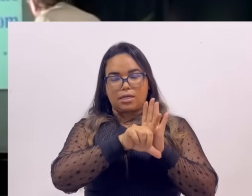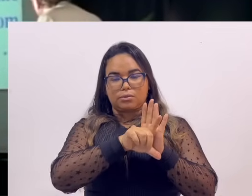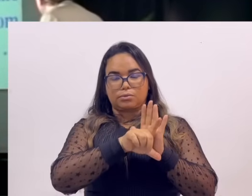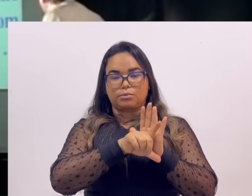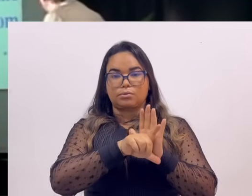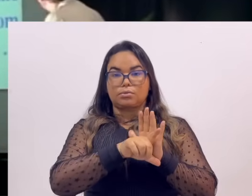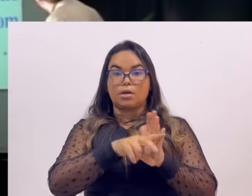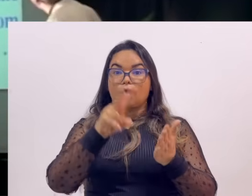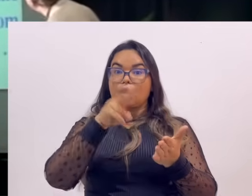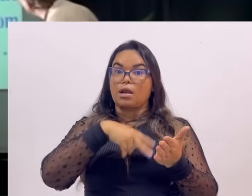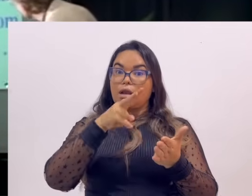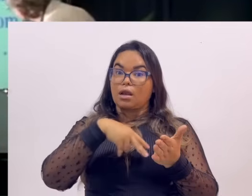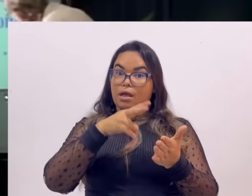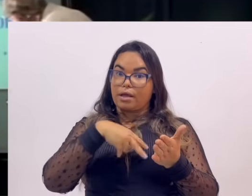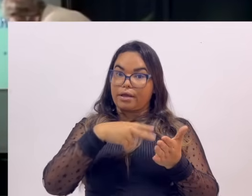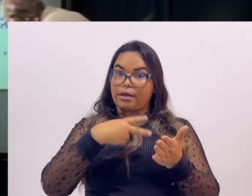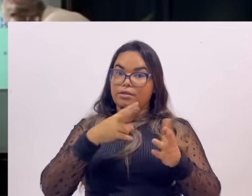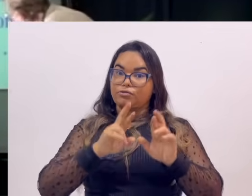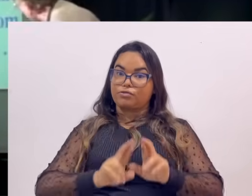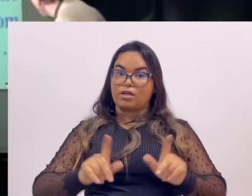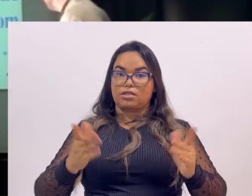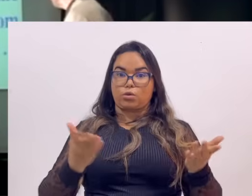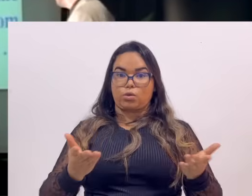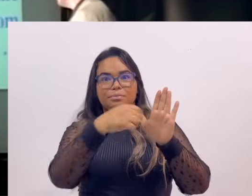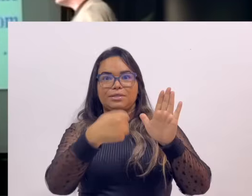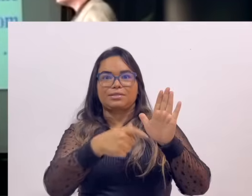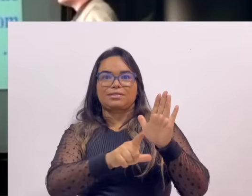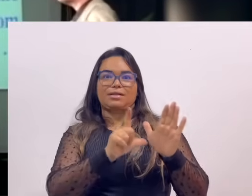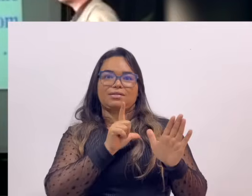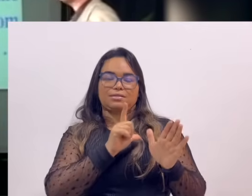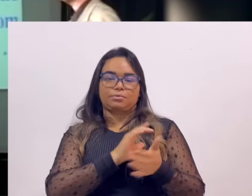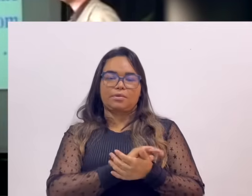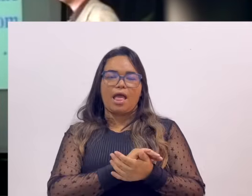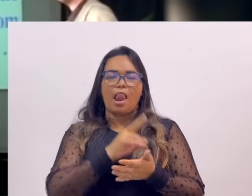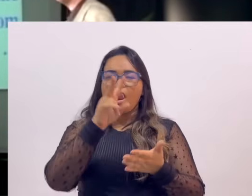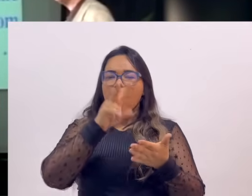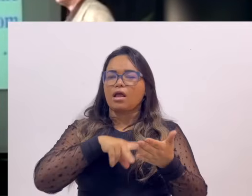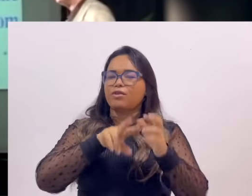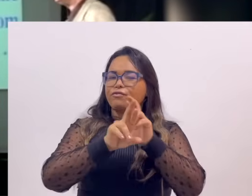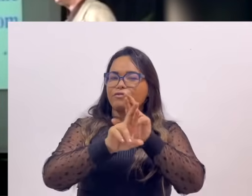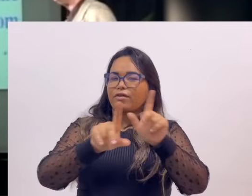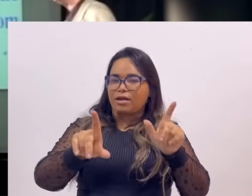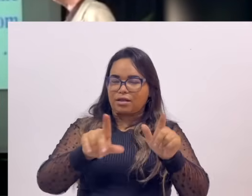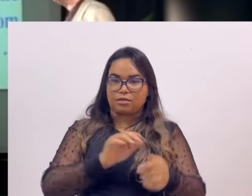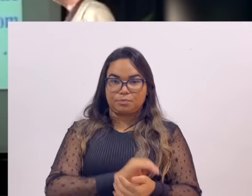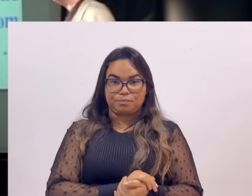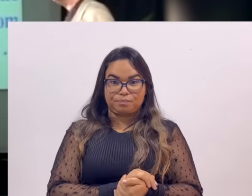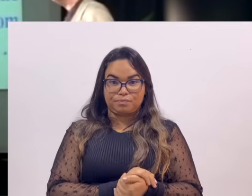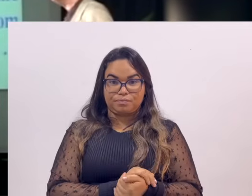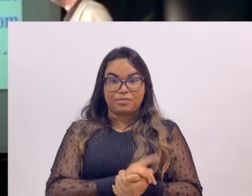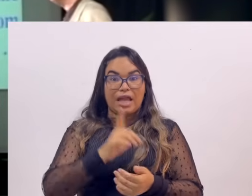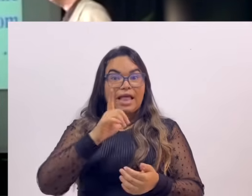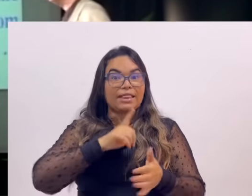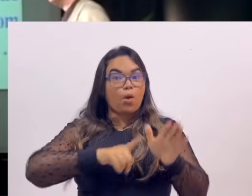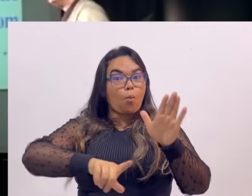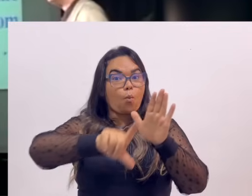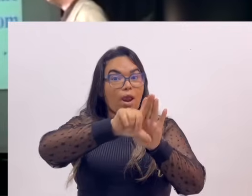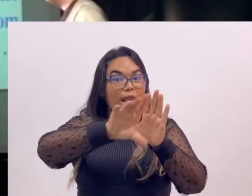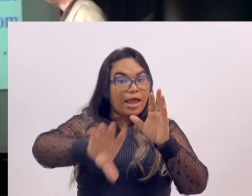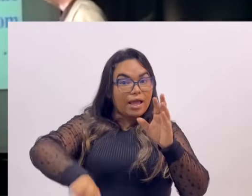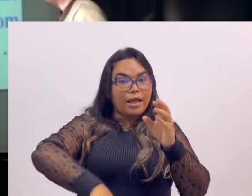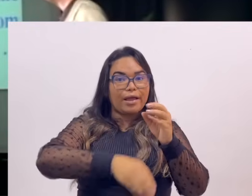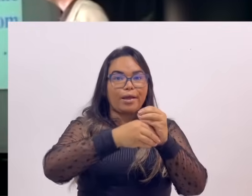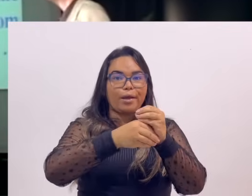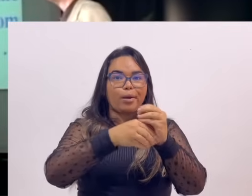Portanto, vamos ler um pouco de forma diferente. Digamos, houve uma lei que foi acrescentada porque outra lei foi